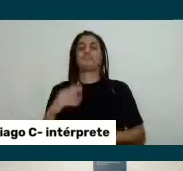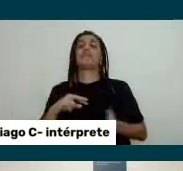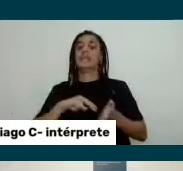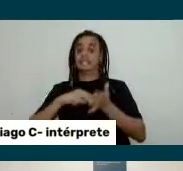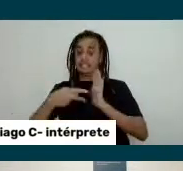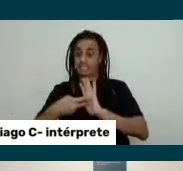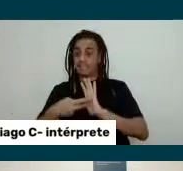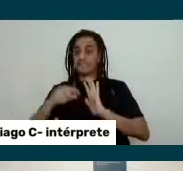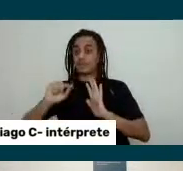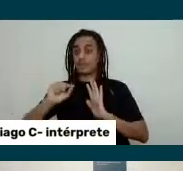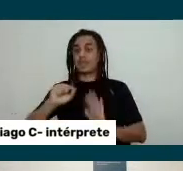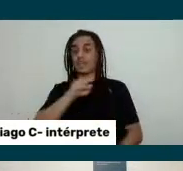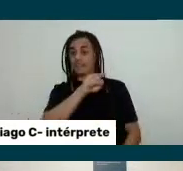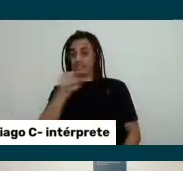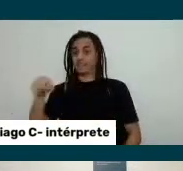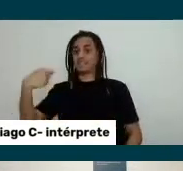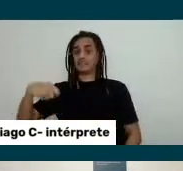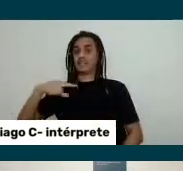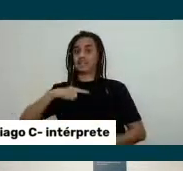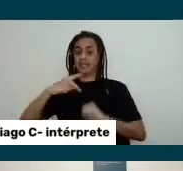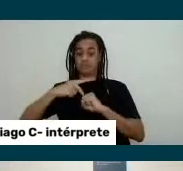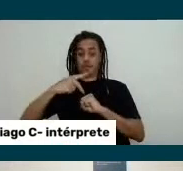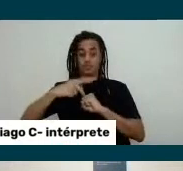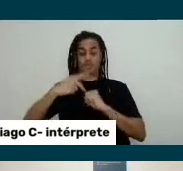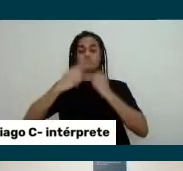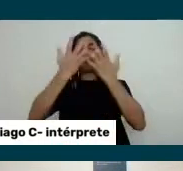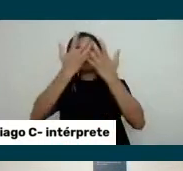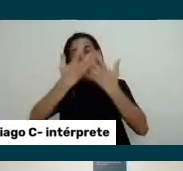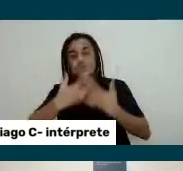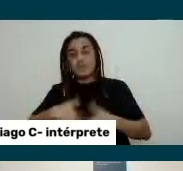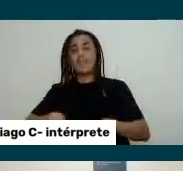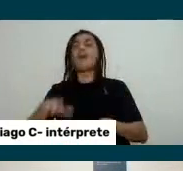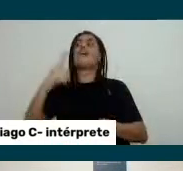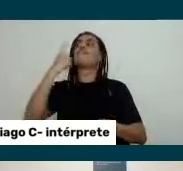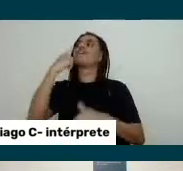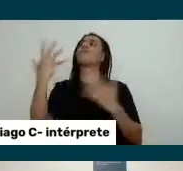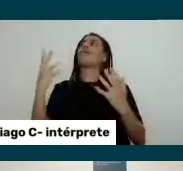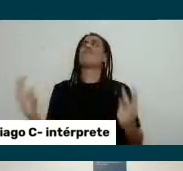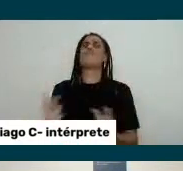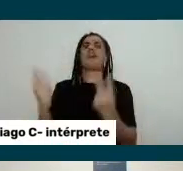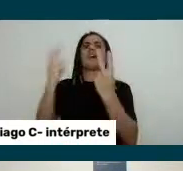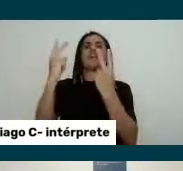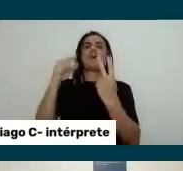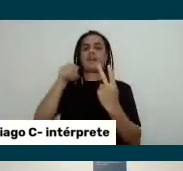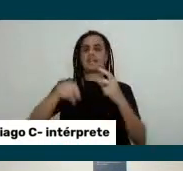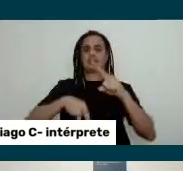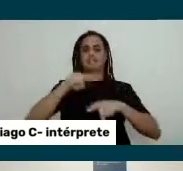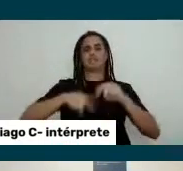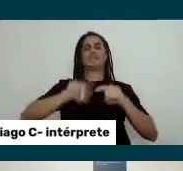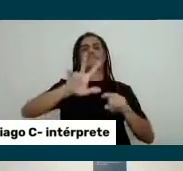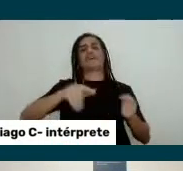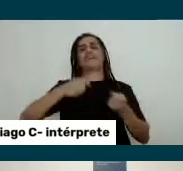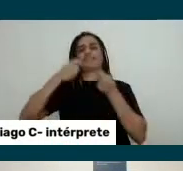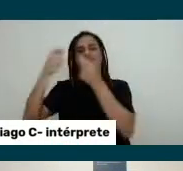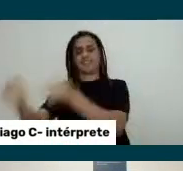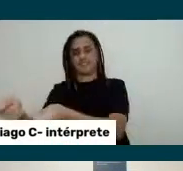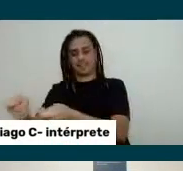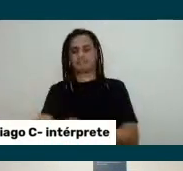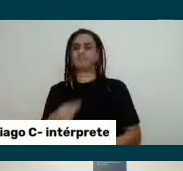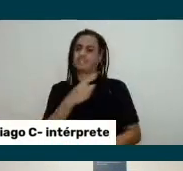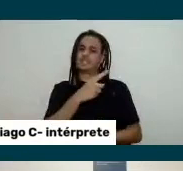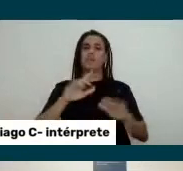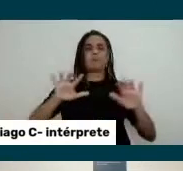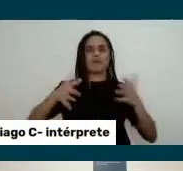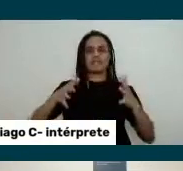minimamente funcional que mostra qual é a entrega de valor que aquele produto vai proporcionar, tá? Eu acho que isso aqui é mais ou menos o que as pessoas já